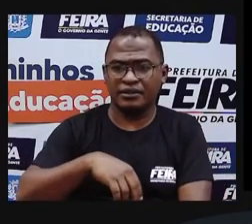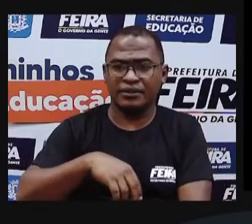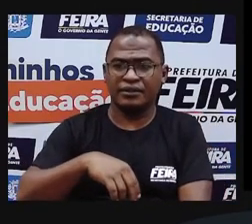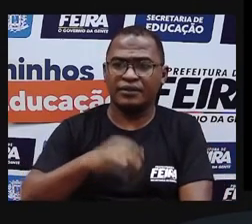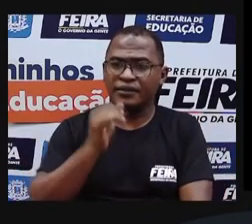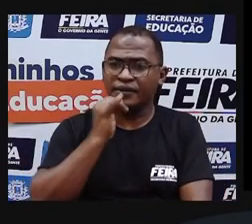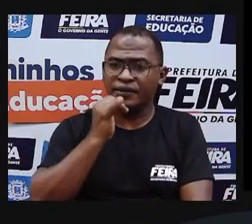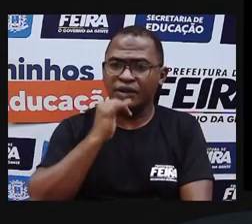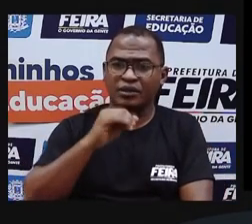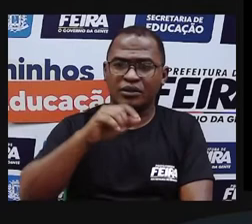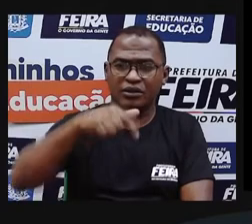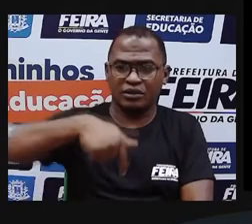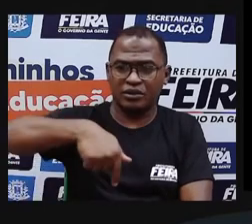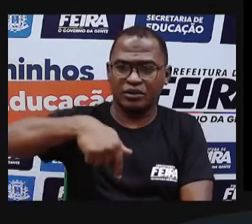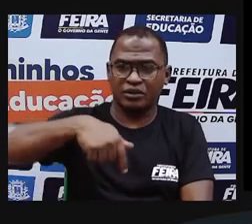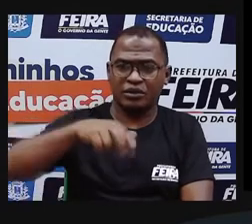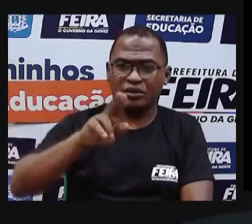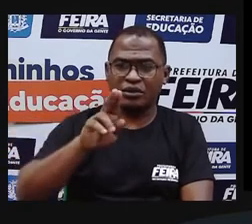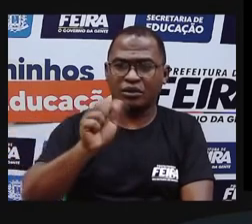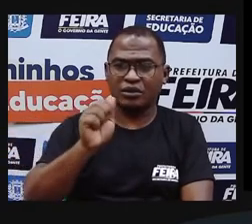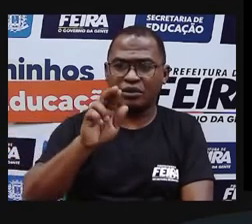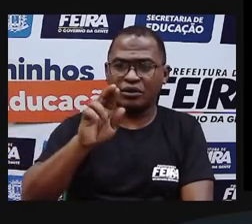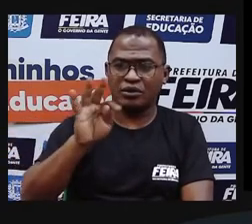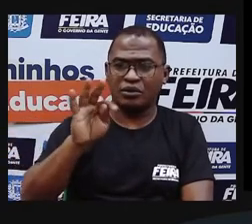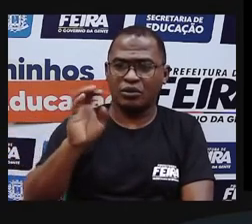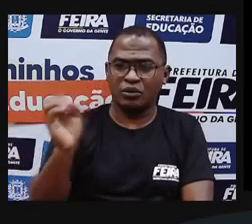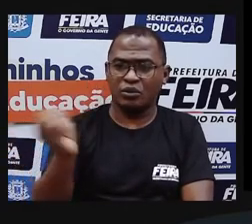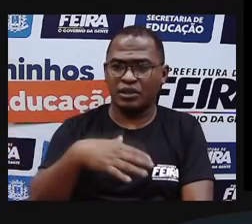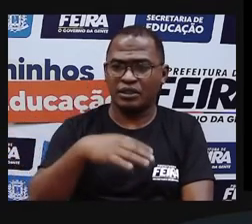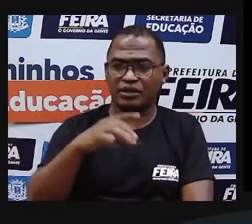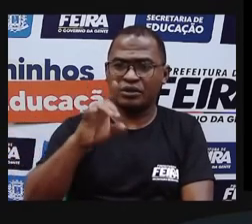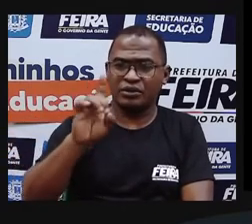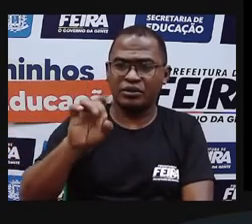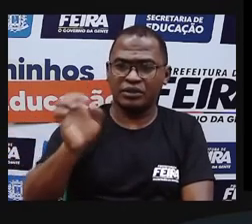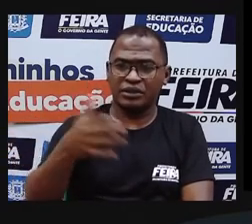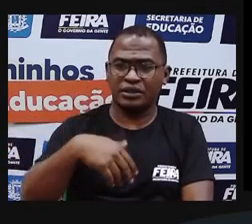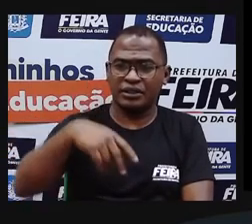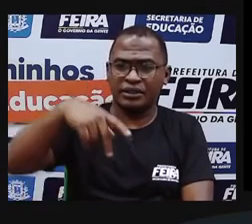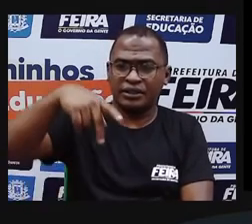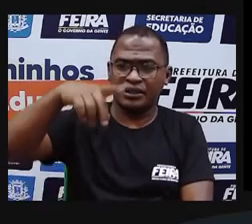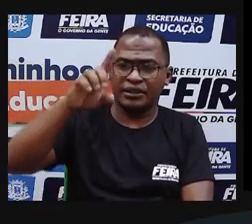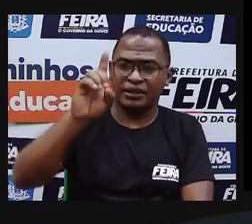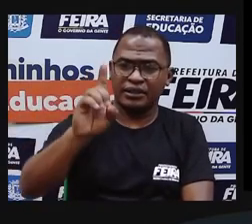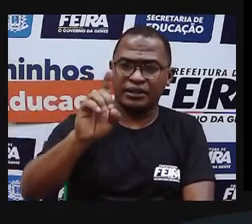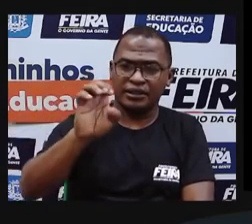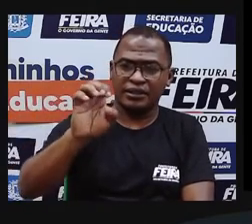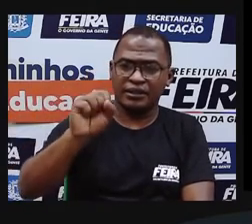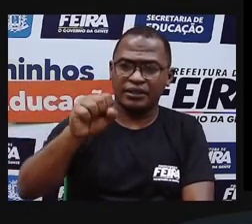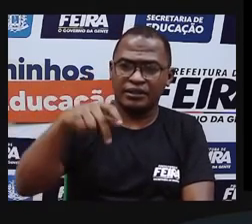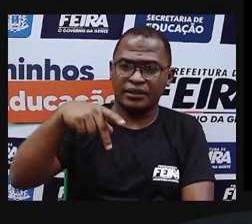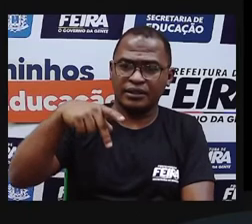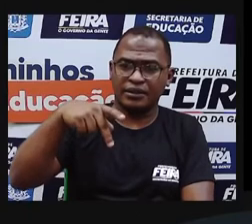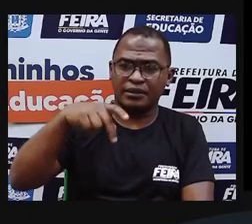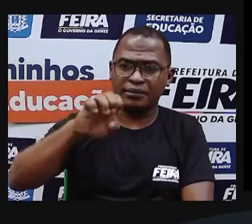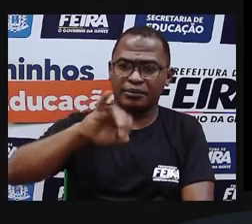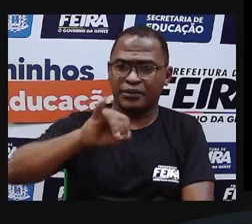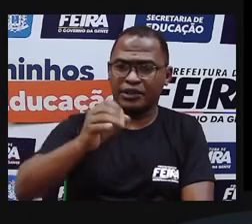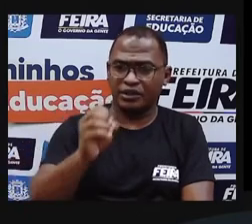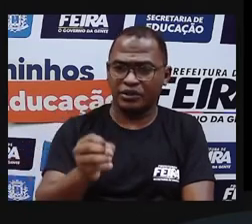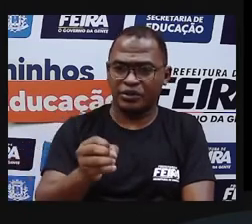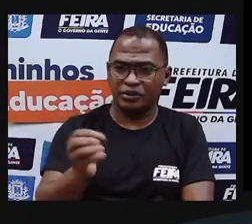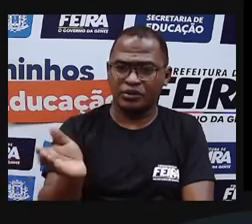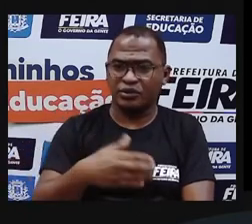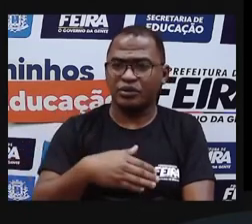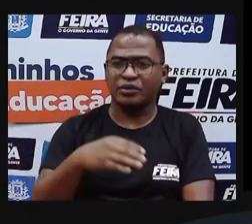Quarto de Despejo, Diário de uma Favelada. Carolina conta a história dela nesse livro. Imagine